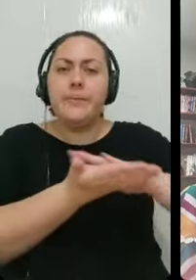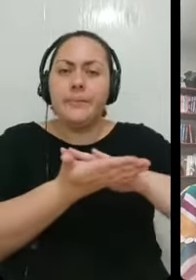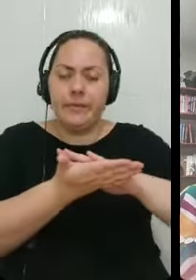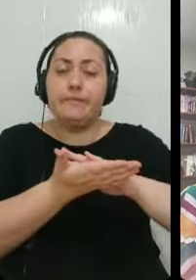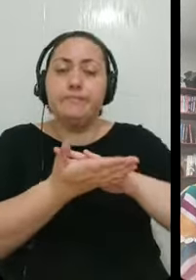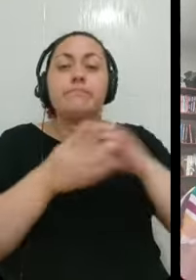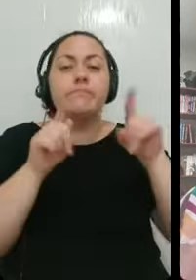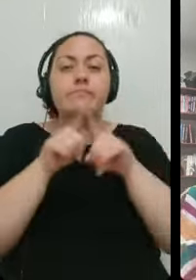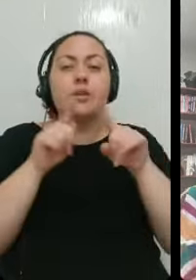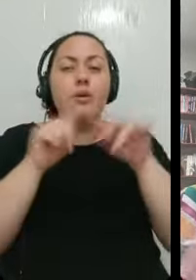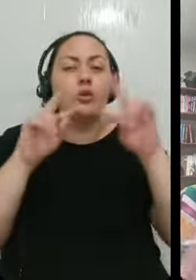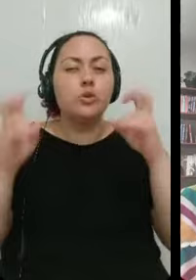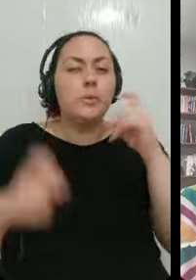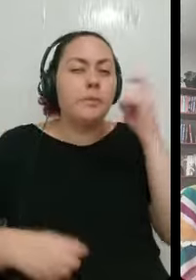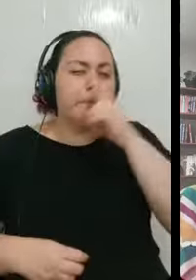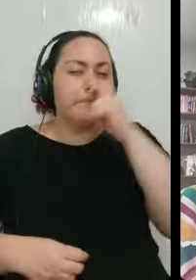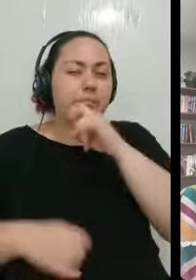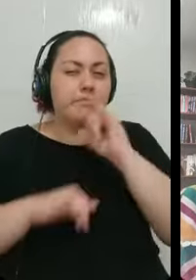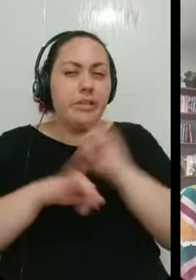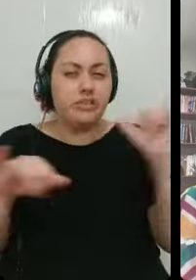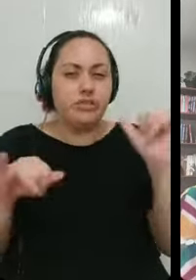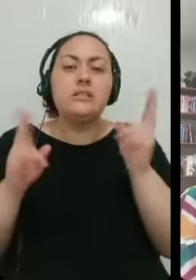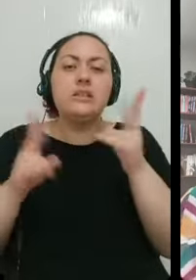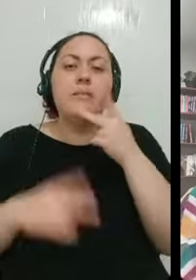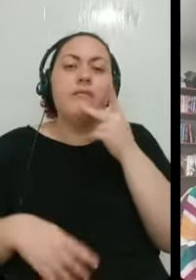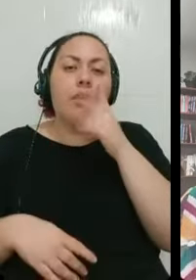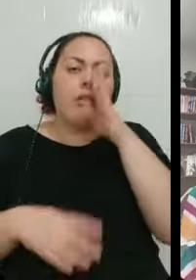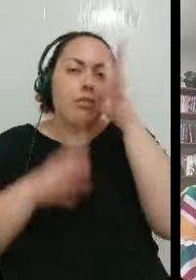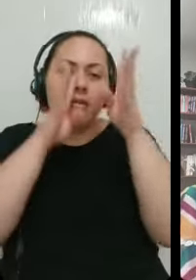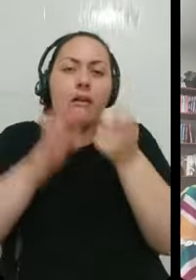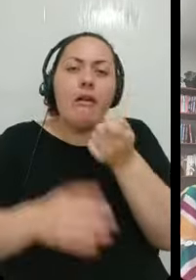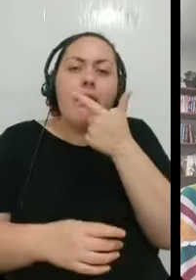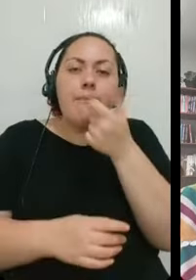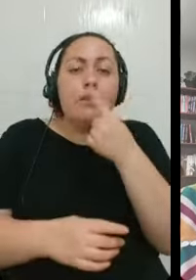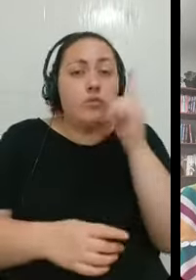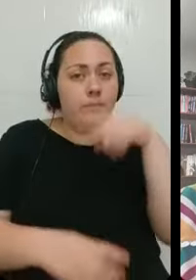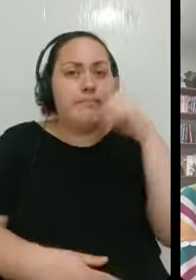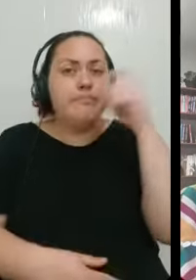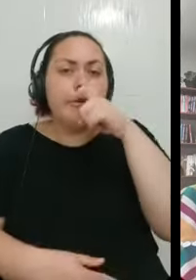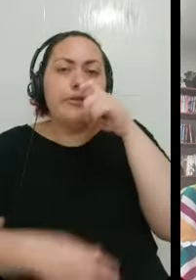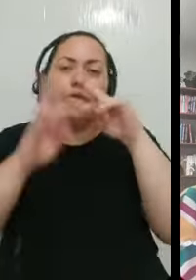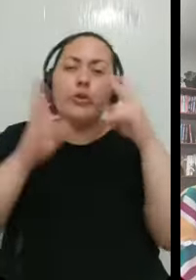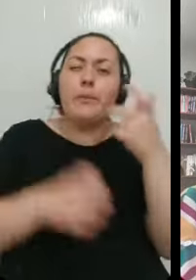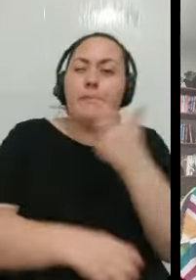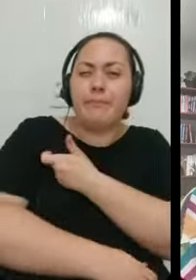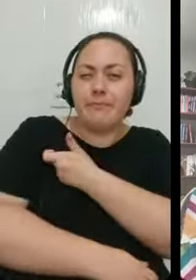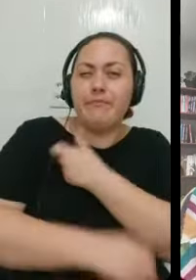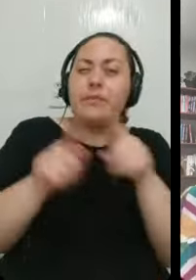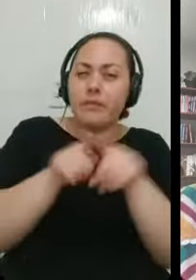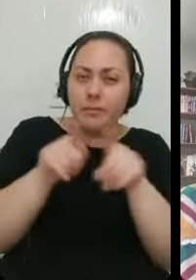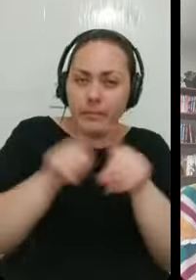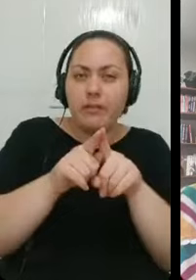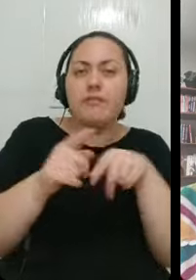questões também de fake news relacionadas a uso de medicamentos, né? Sobre vacinas, né?